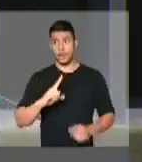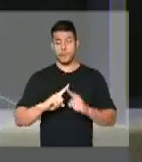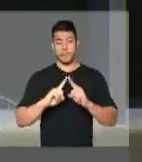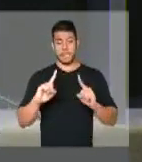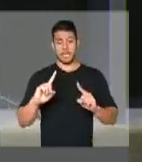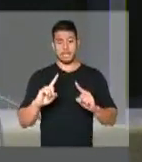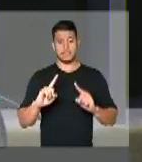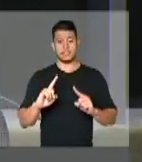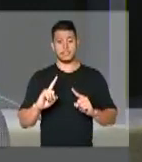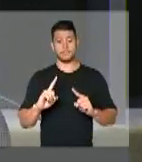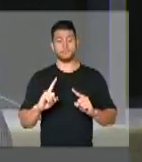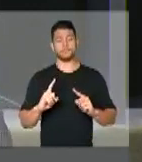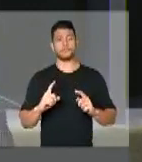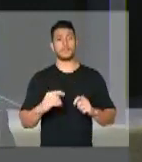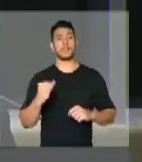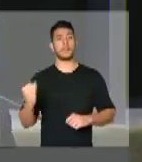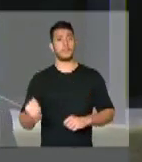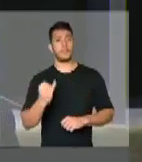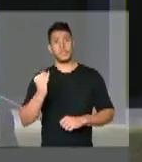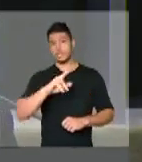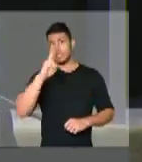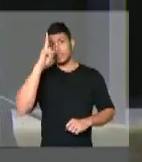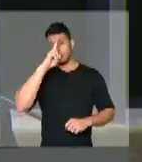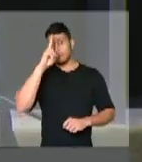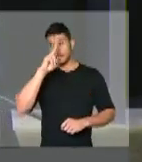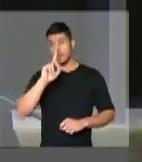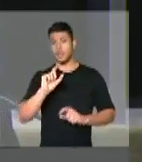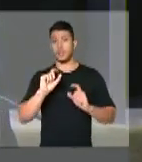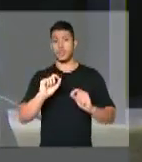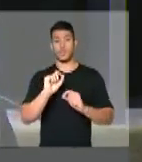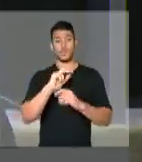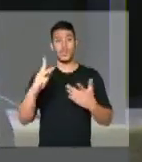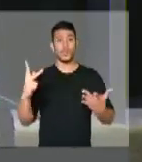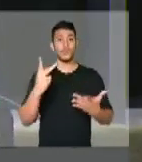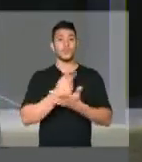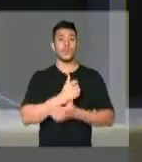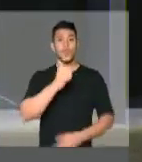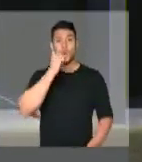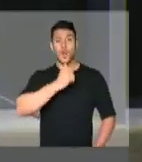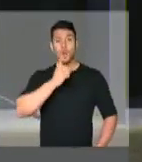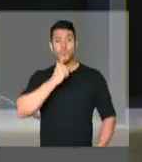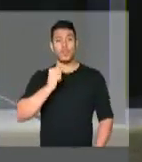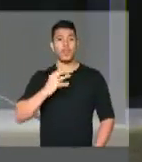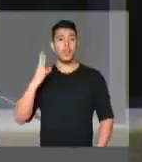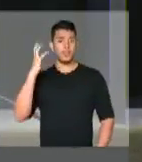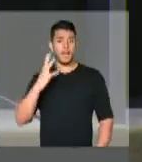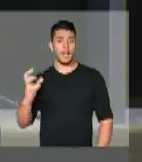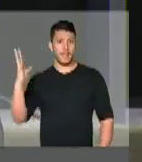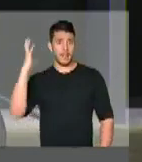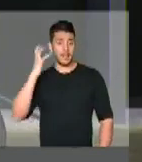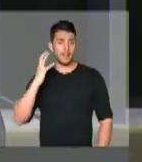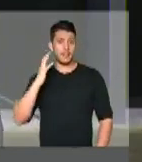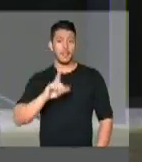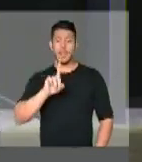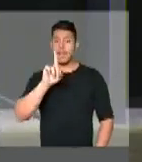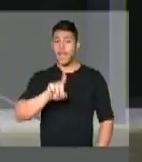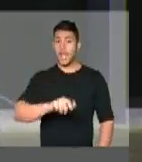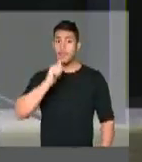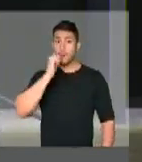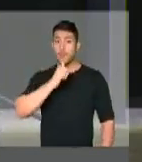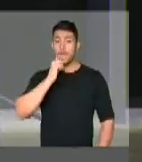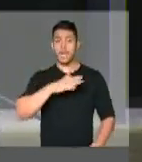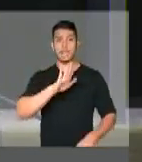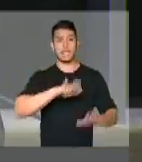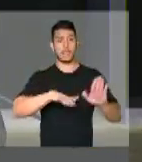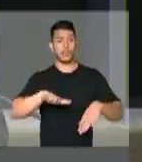lembrar esse absurdo que foi a morte de Marielle Franco. Era uma parlamentar que podia estar entre nós, que certamente